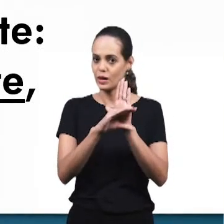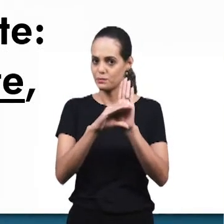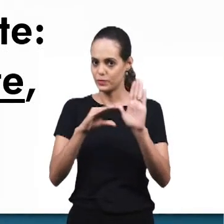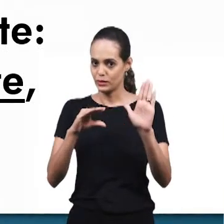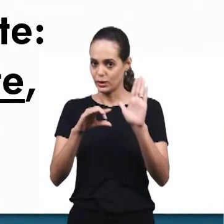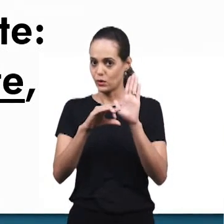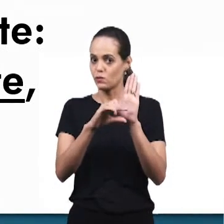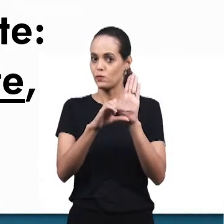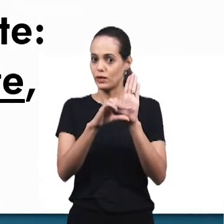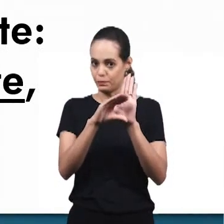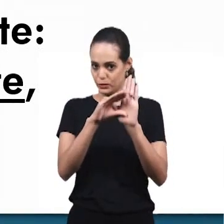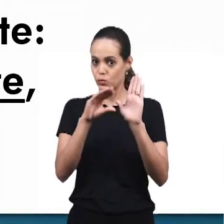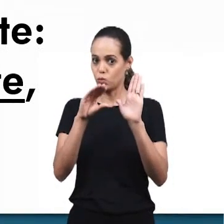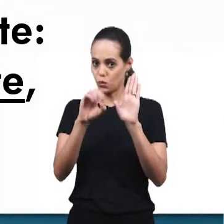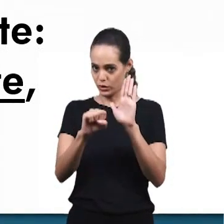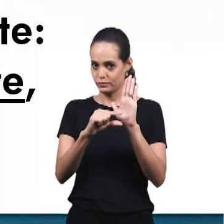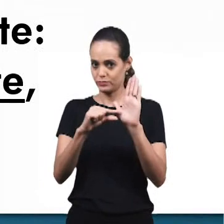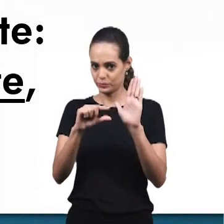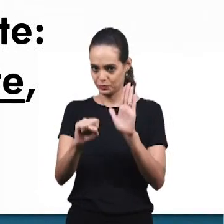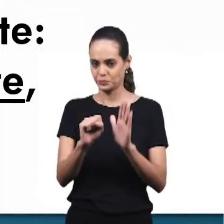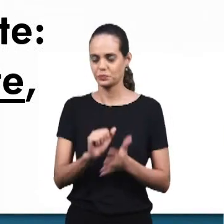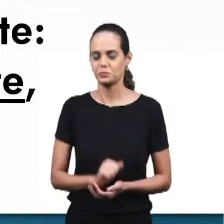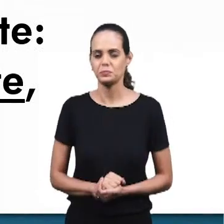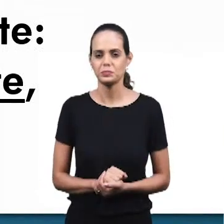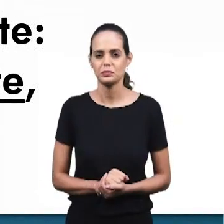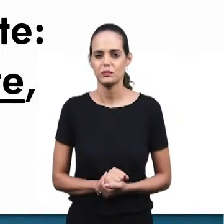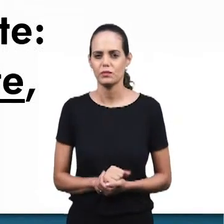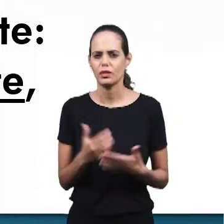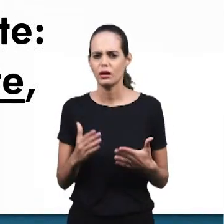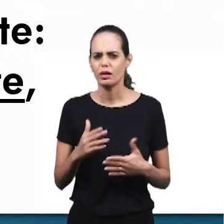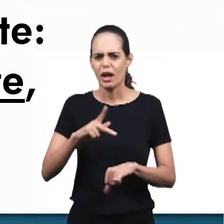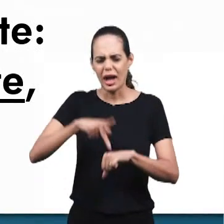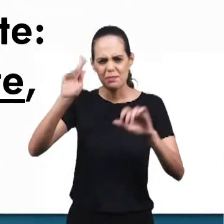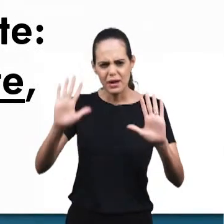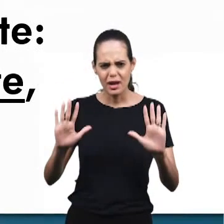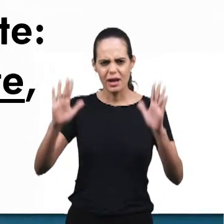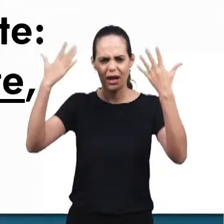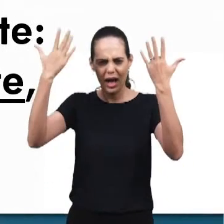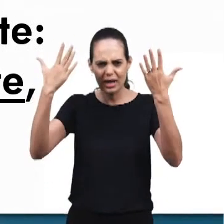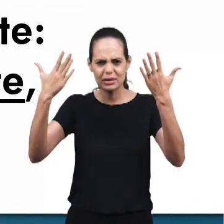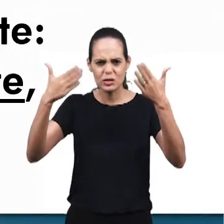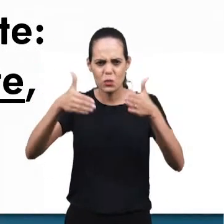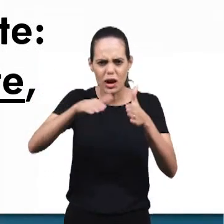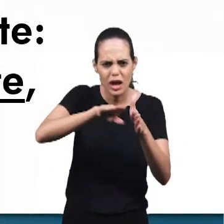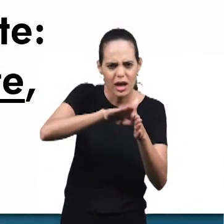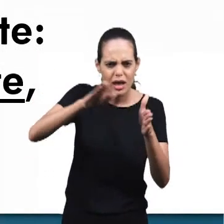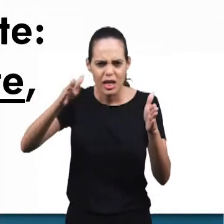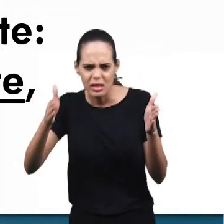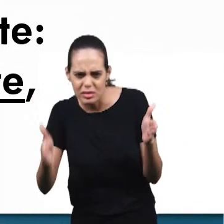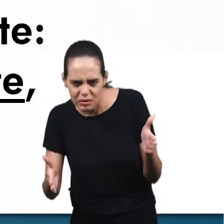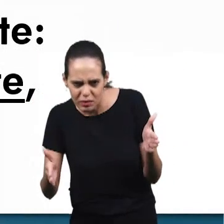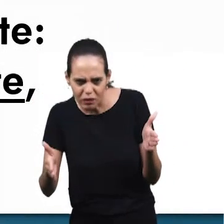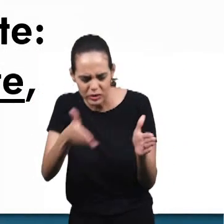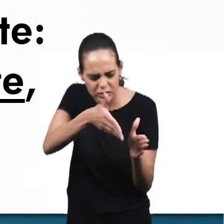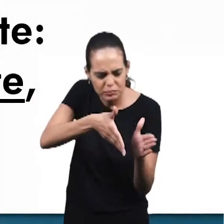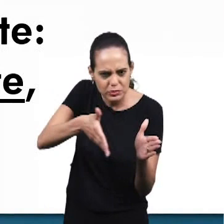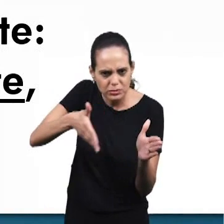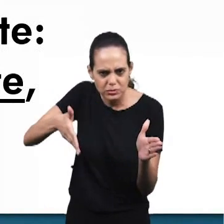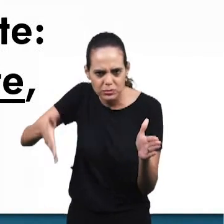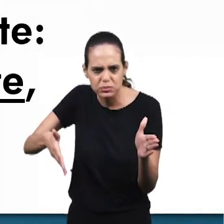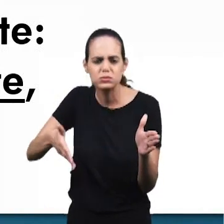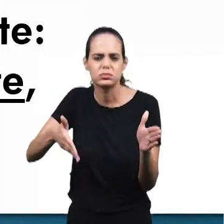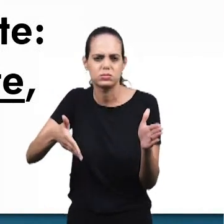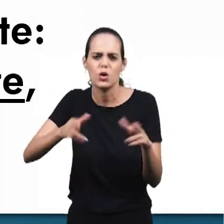e pergunte: a festa da Páscoa era comemorada com chocolate, torta ou com